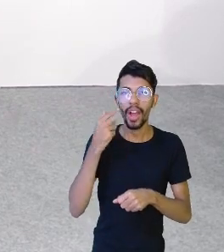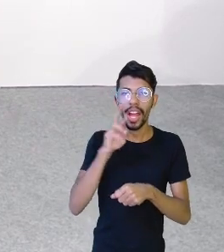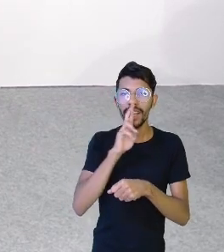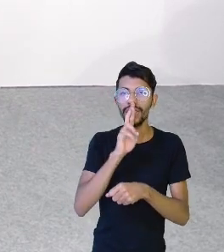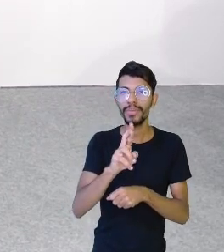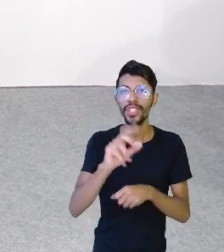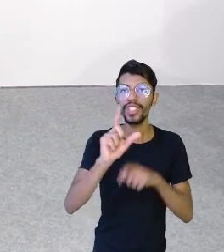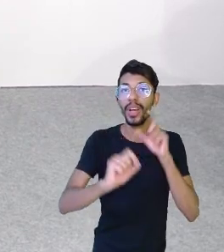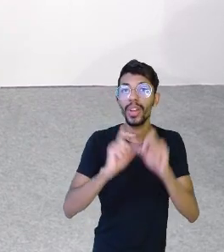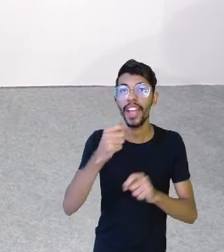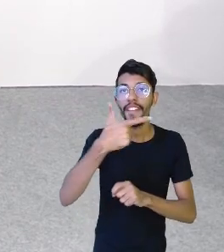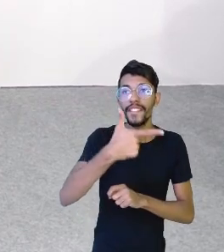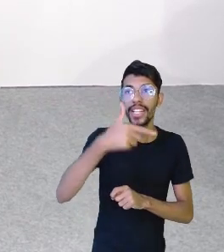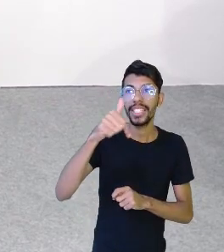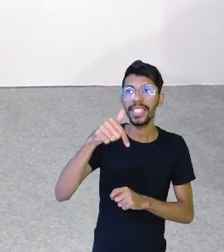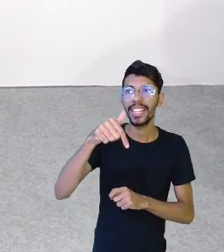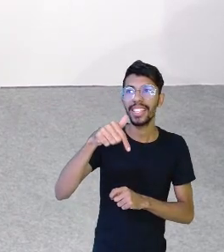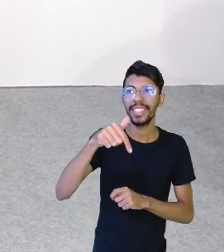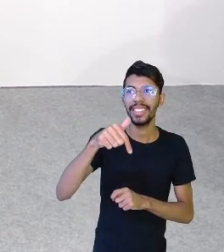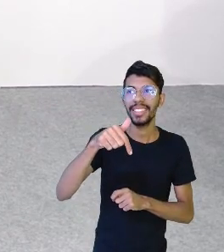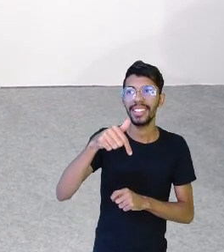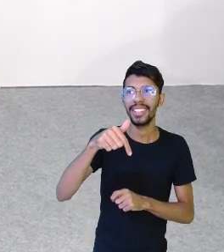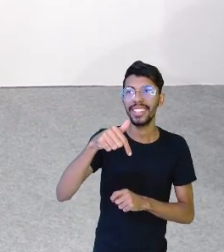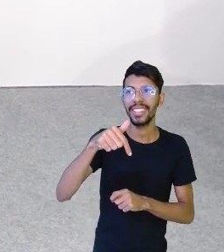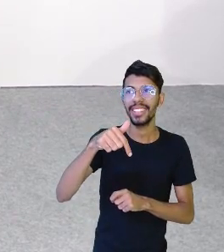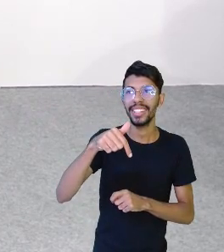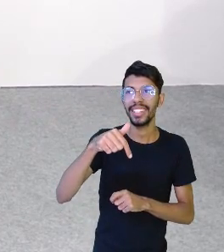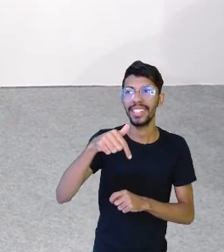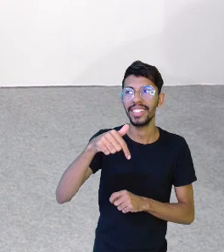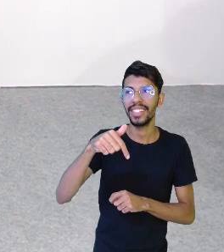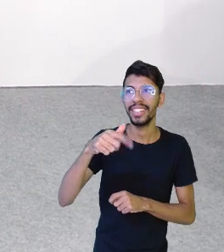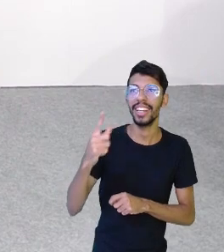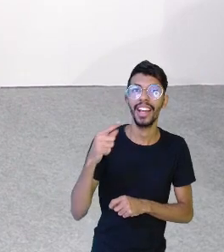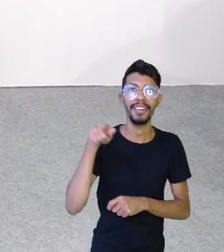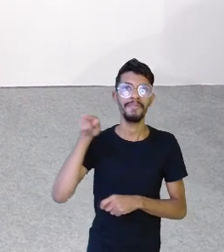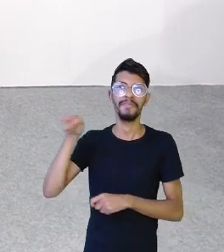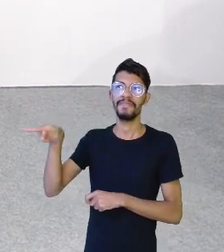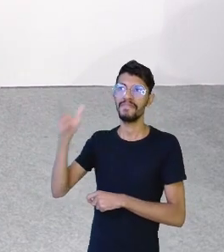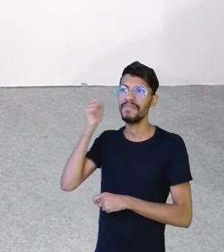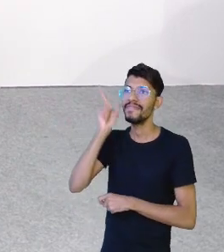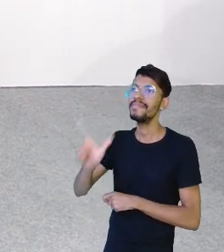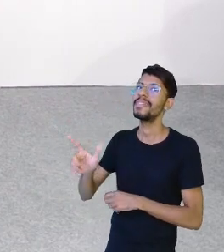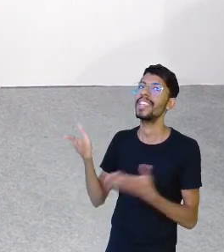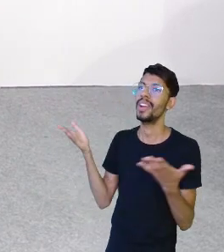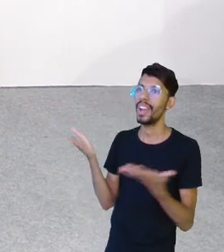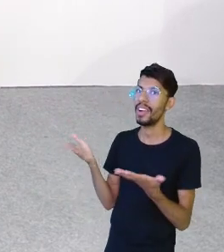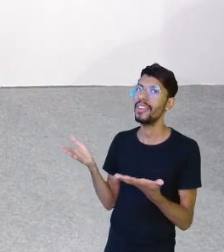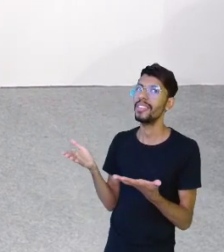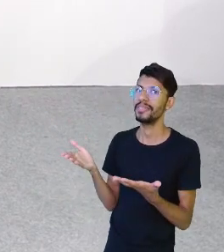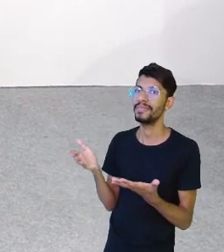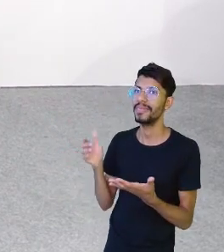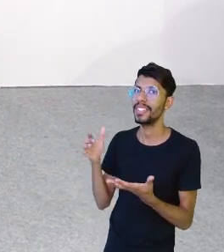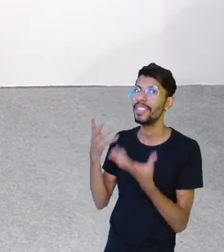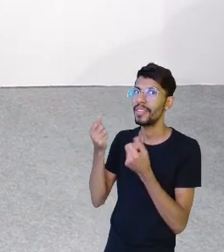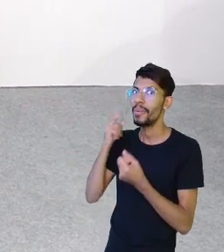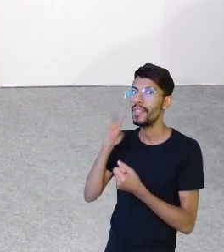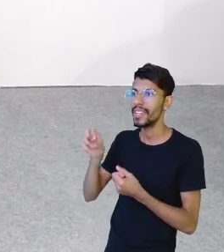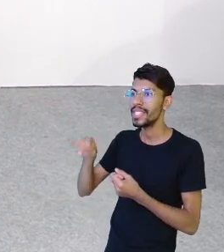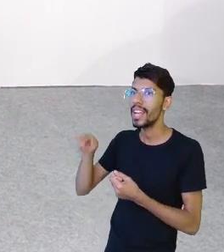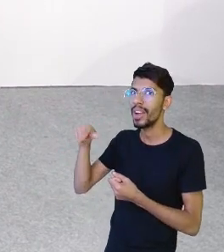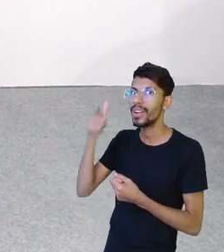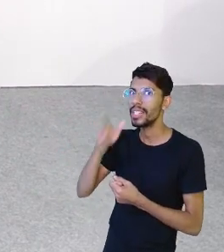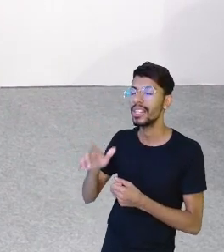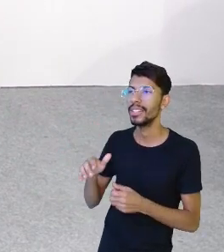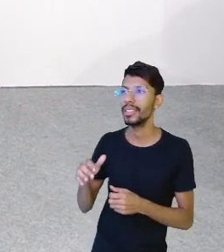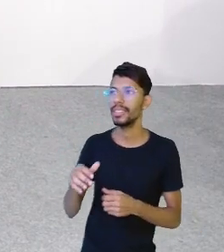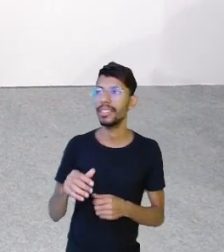é 27. Sandra ganhou agora, não foi? Não foi, Sandra? Vamos ver se Sandra consegue. Vamos